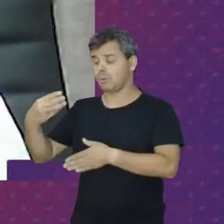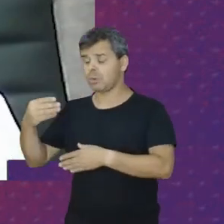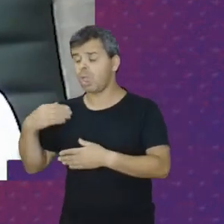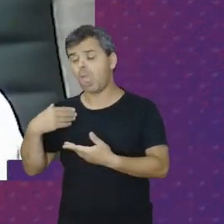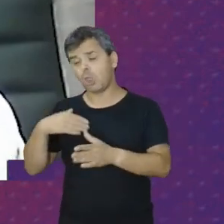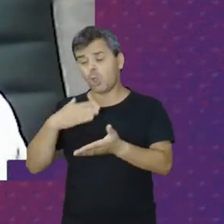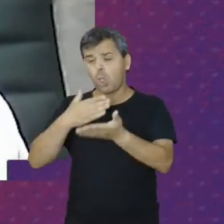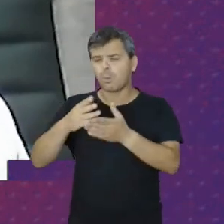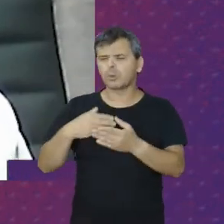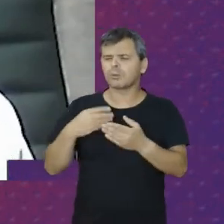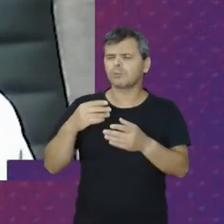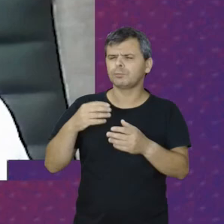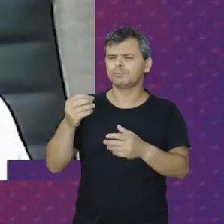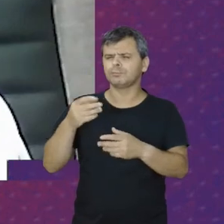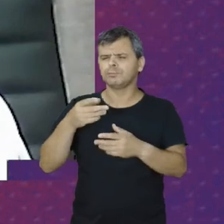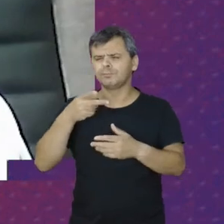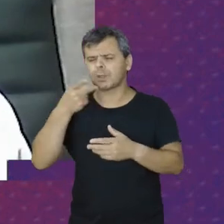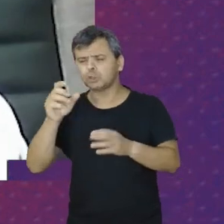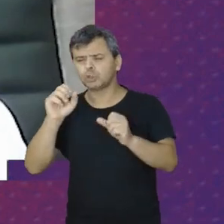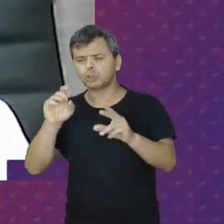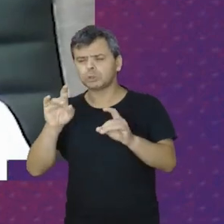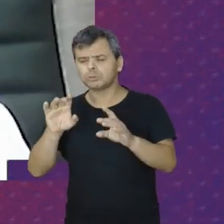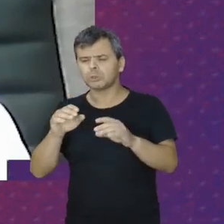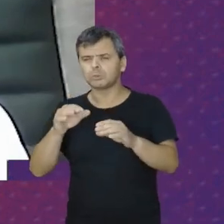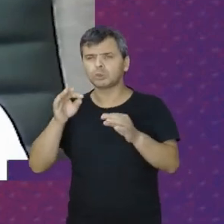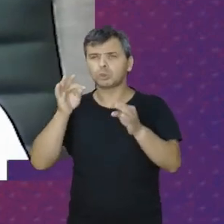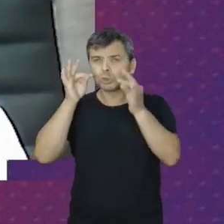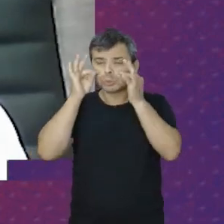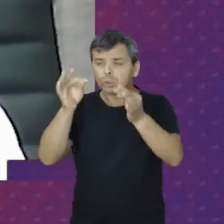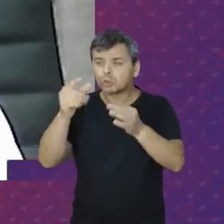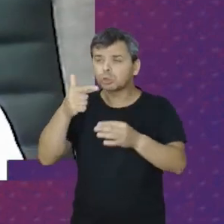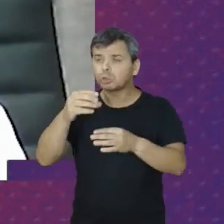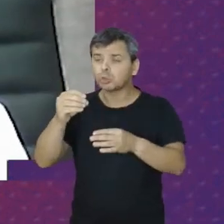testemunhar, mas também tudo que pode ser